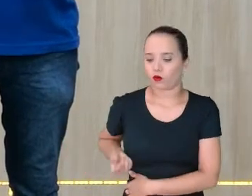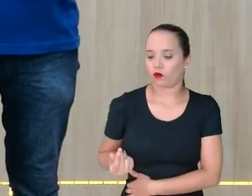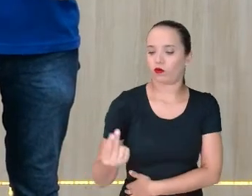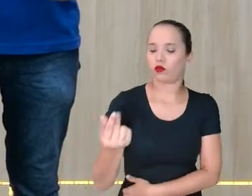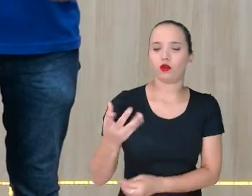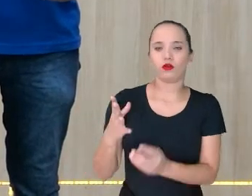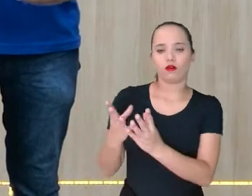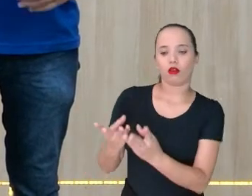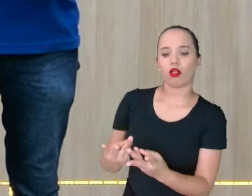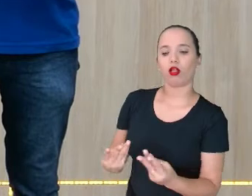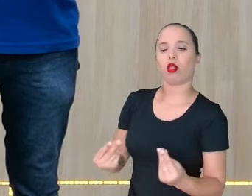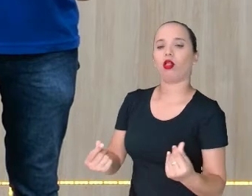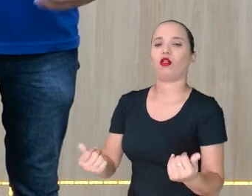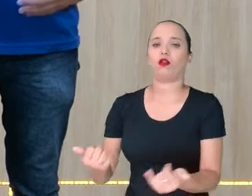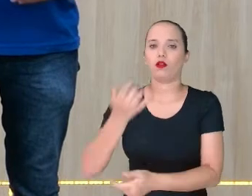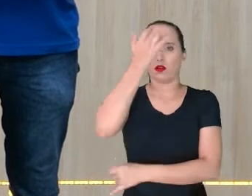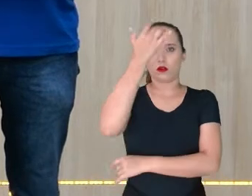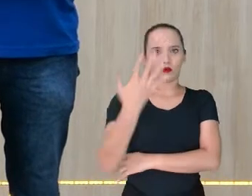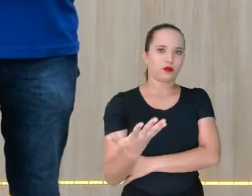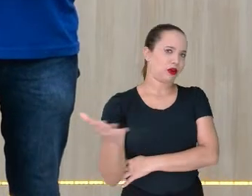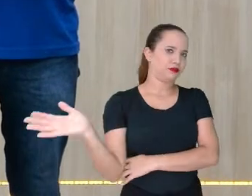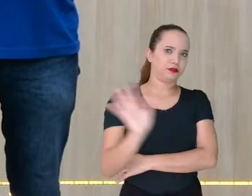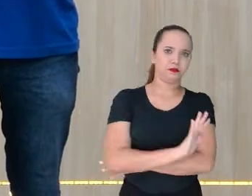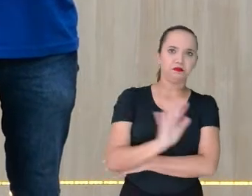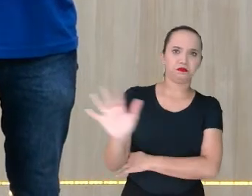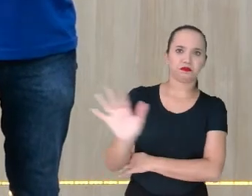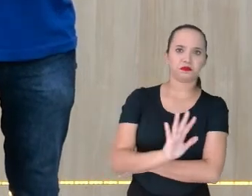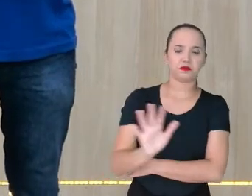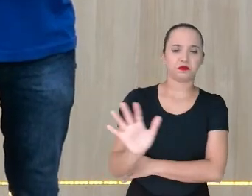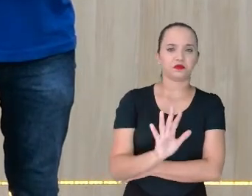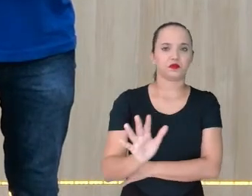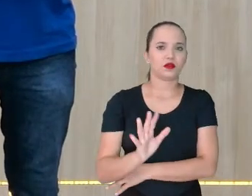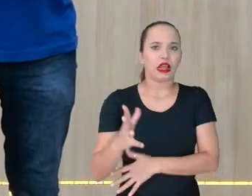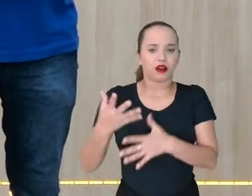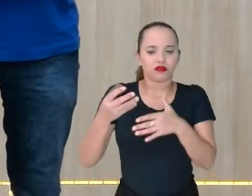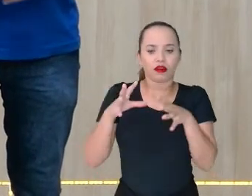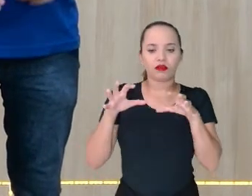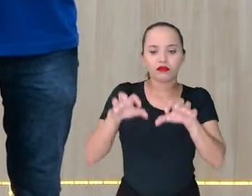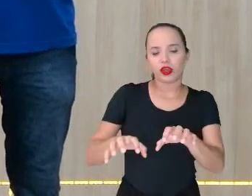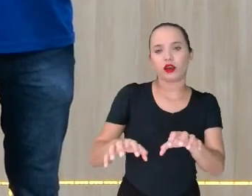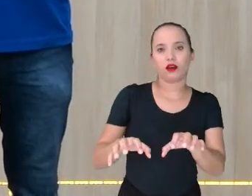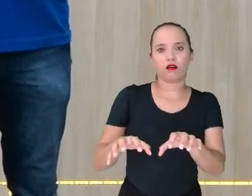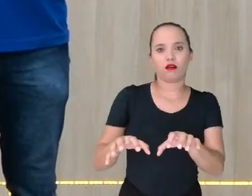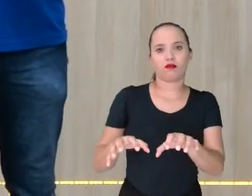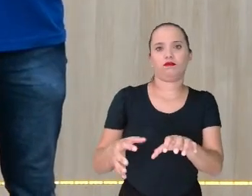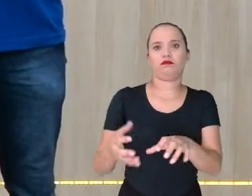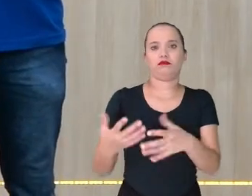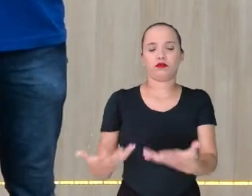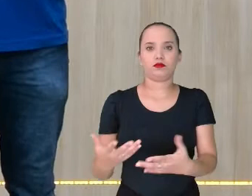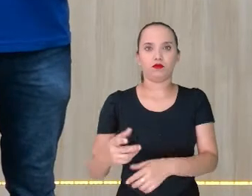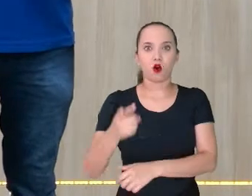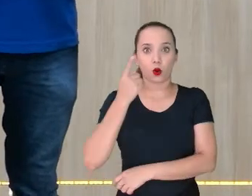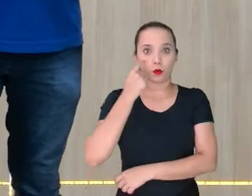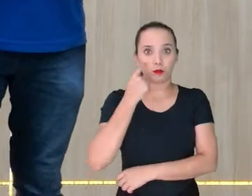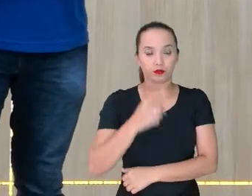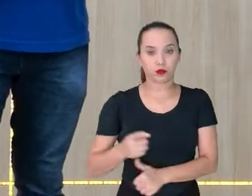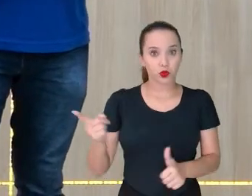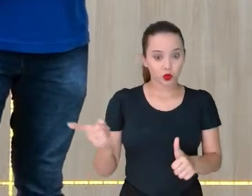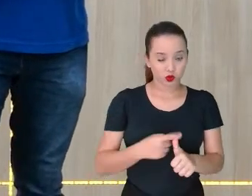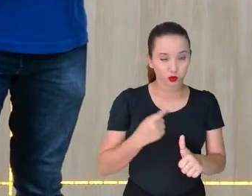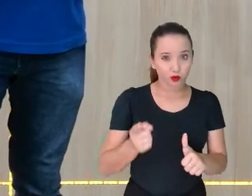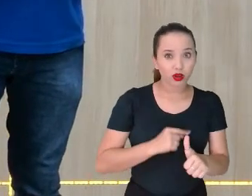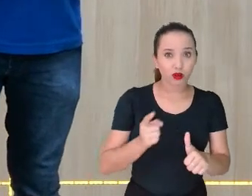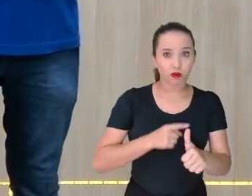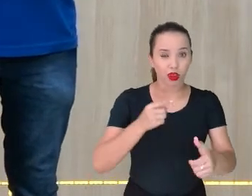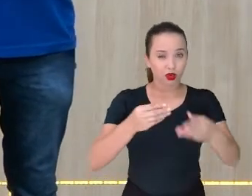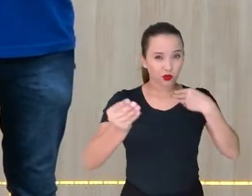decompondo rapidamente, facilmente e vão se integrando à natureza. Os primeiros plásticos fabricados